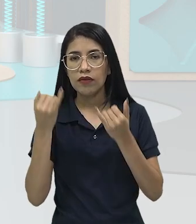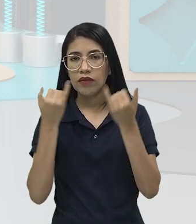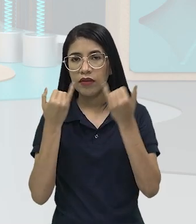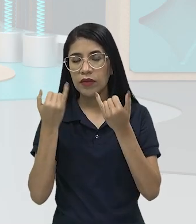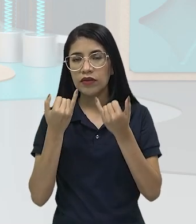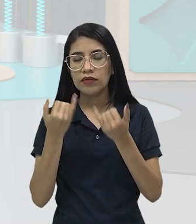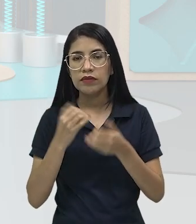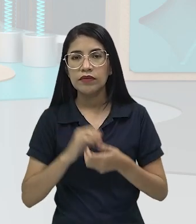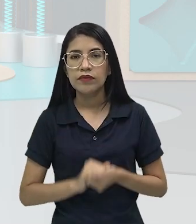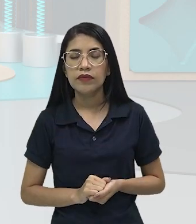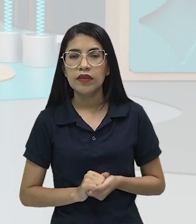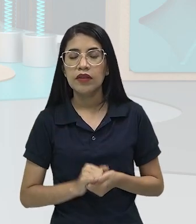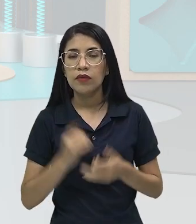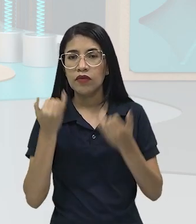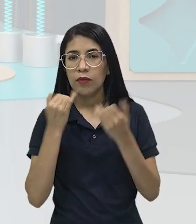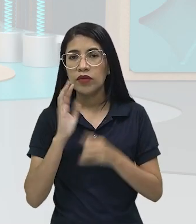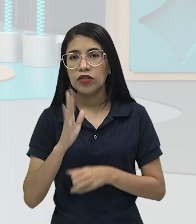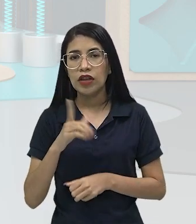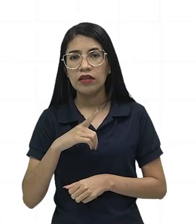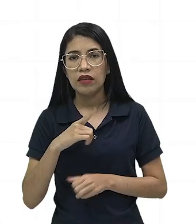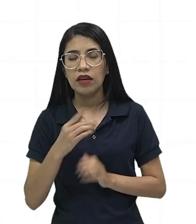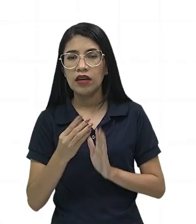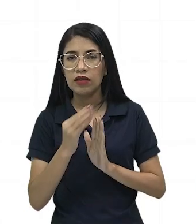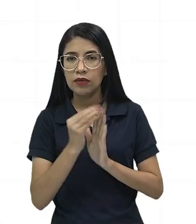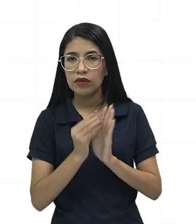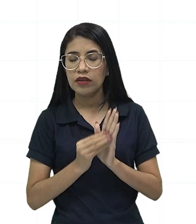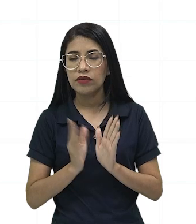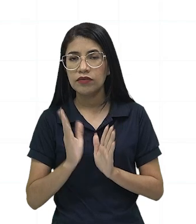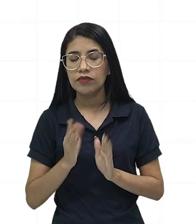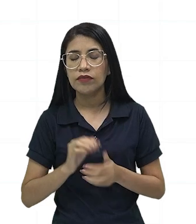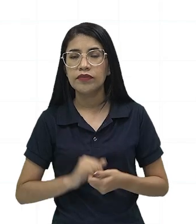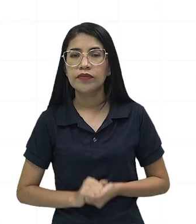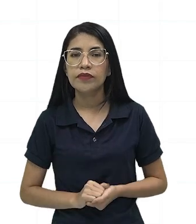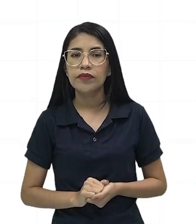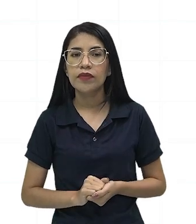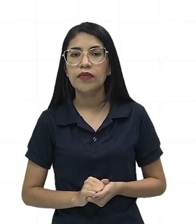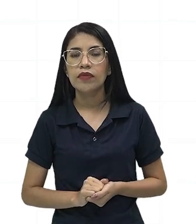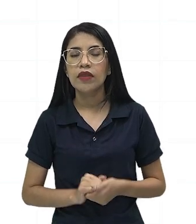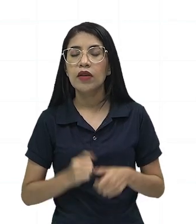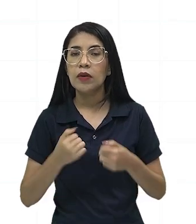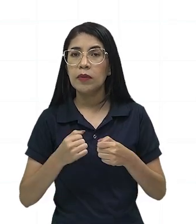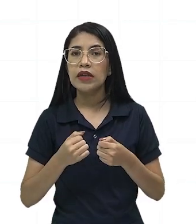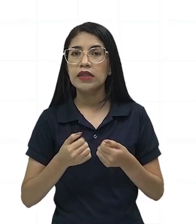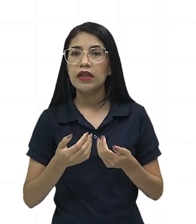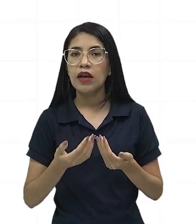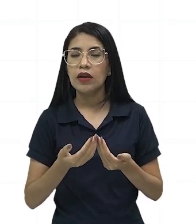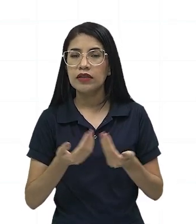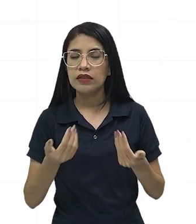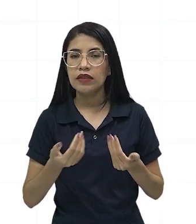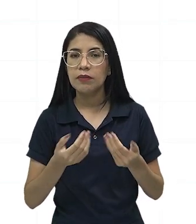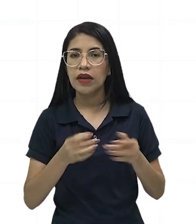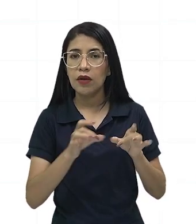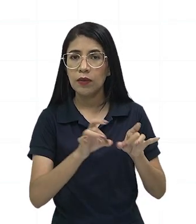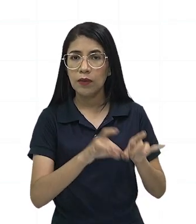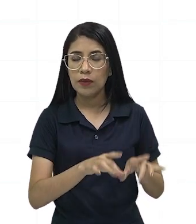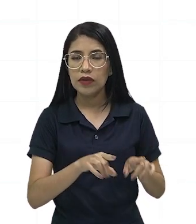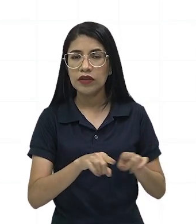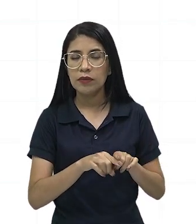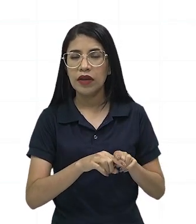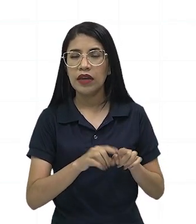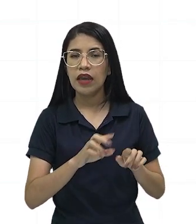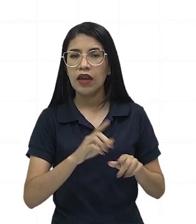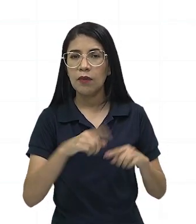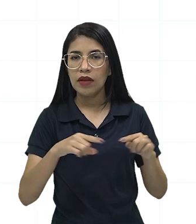informação inútil, informação que já foi dada. Na sequência, devemos separar o lixo em materiais recicláveis e